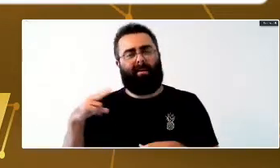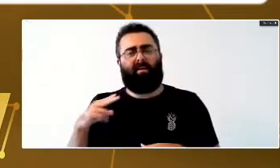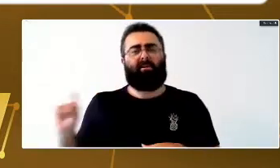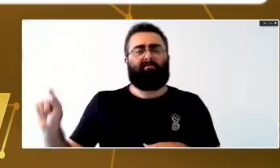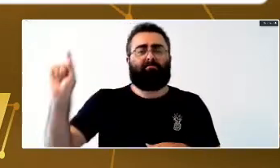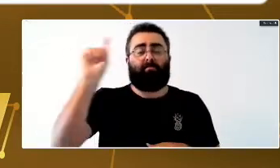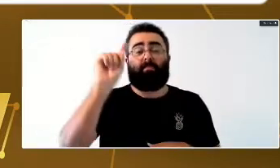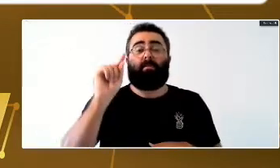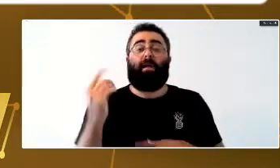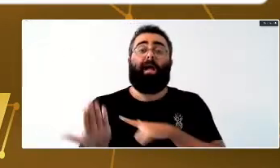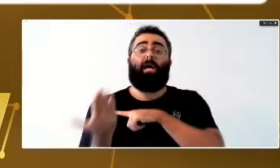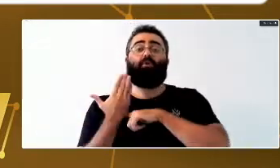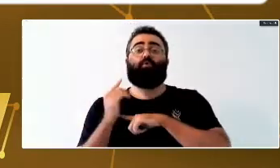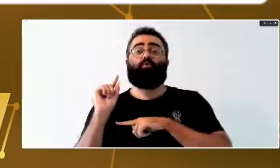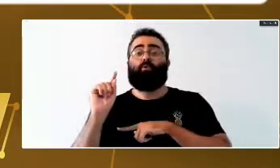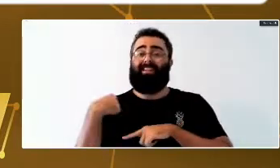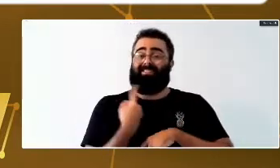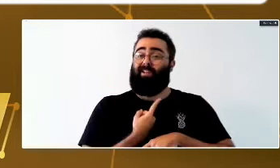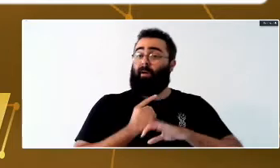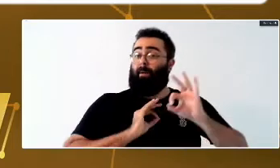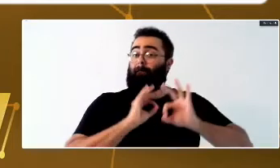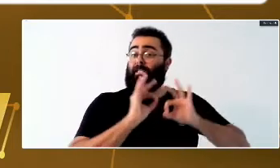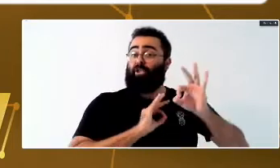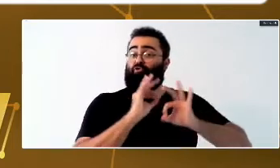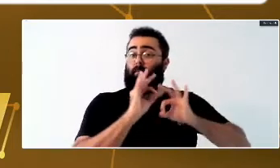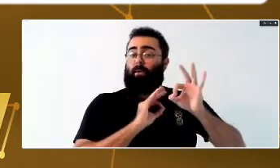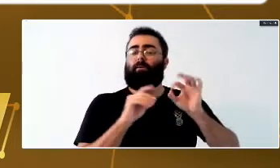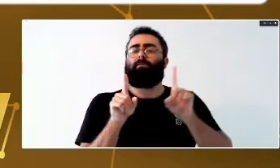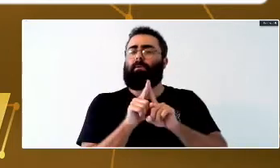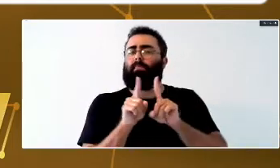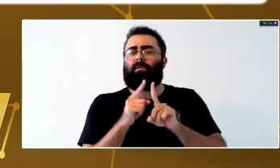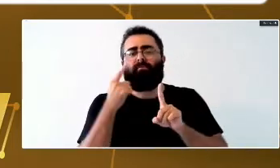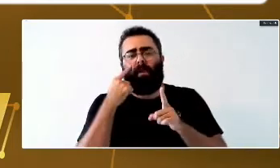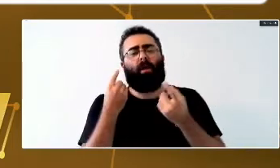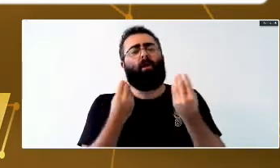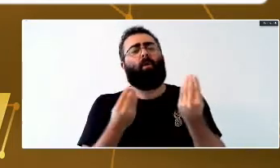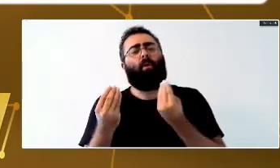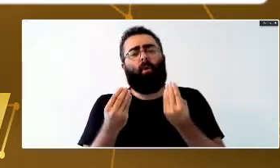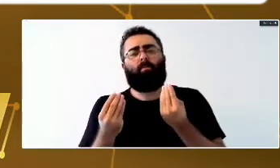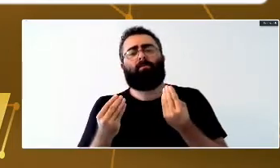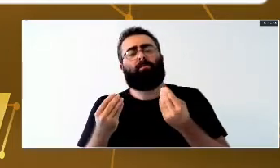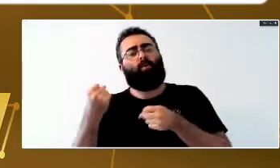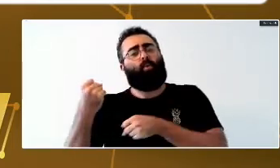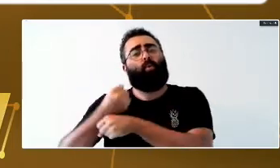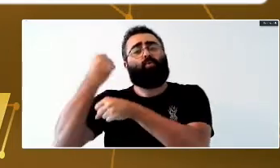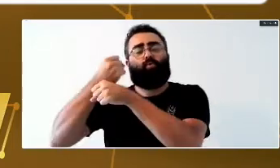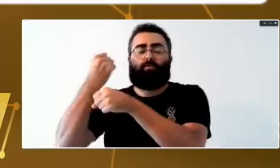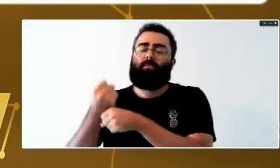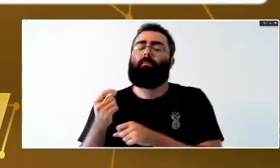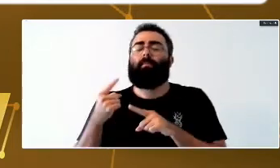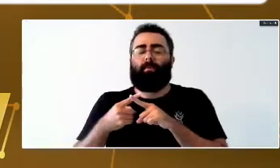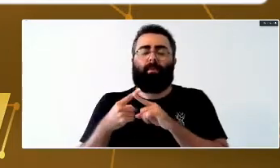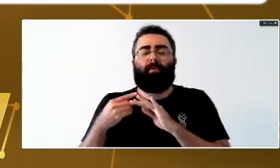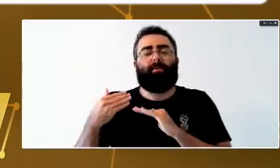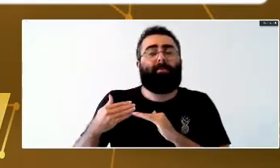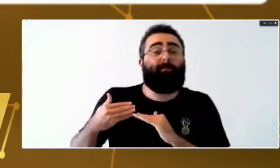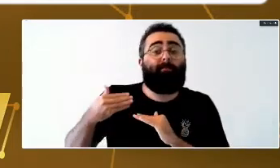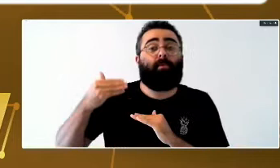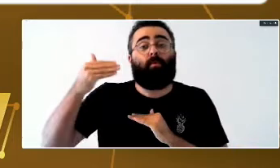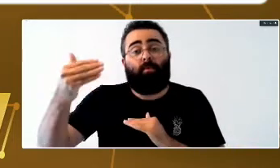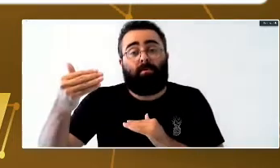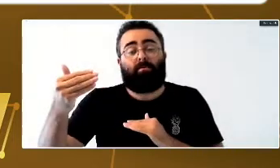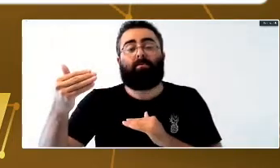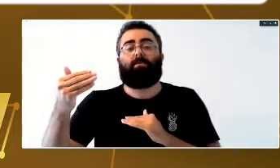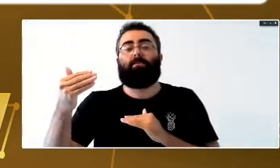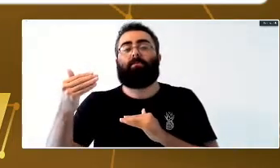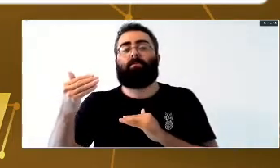a nossa fase de planejamento e de constituição de um empreendimento, para que nas fases de implantação desse